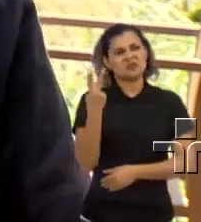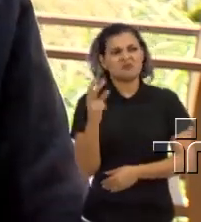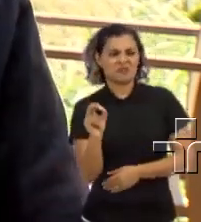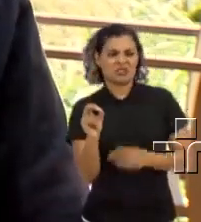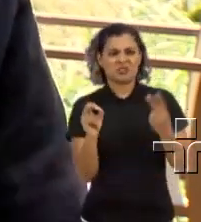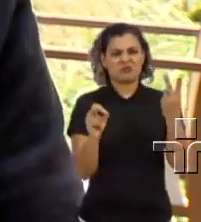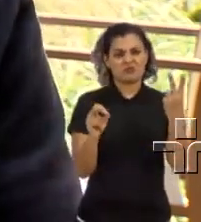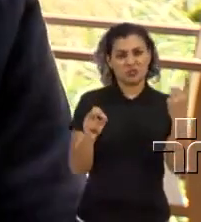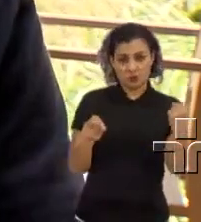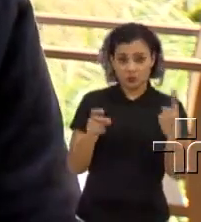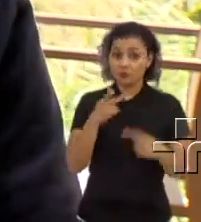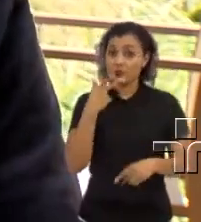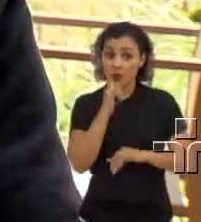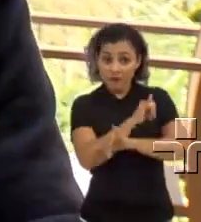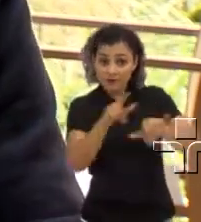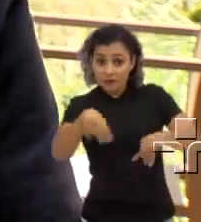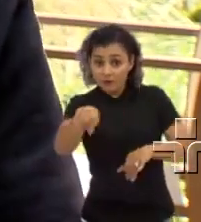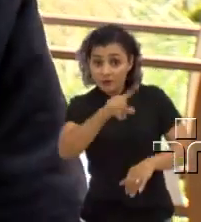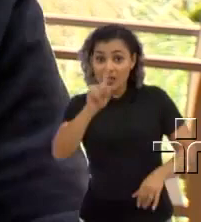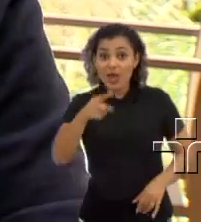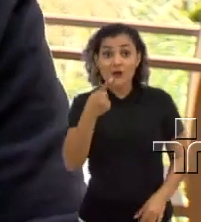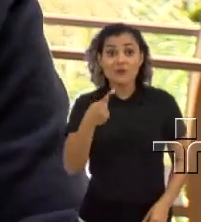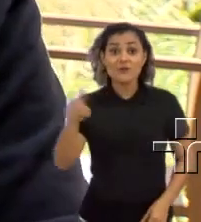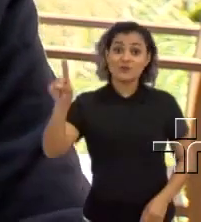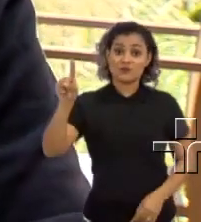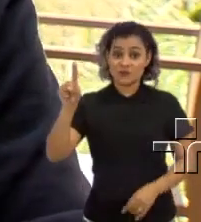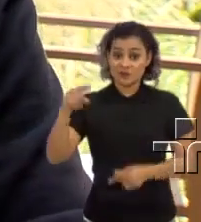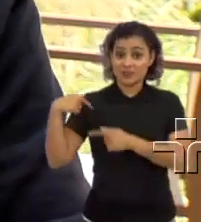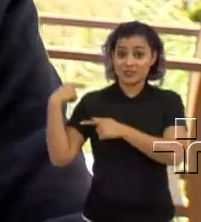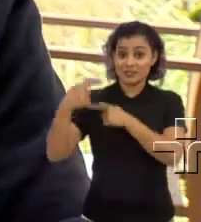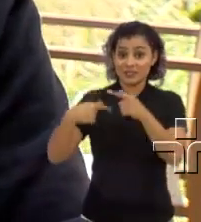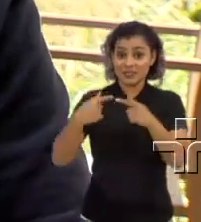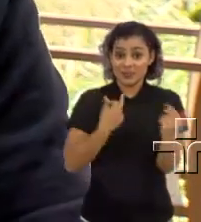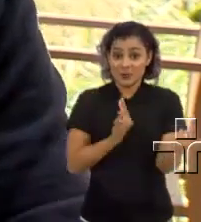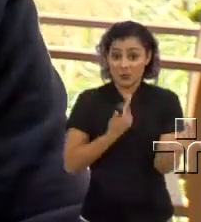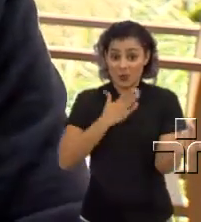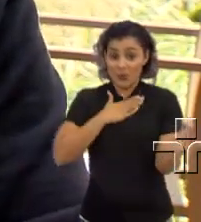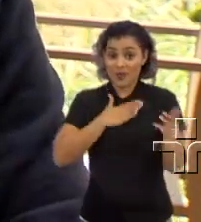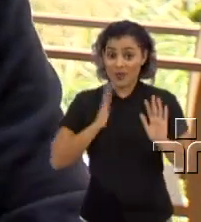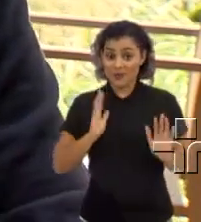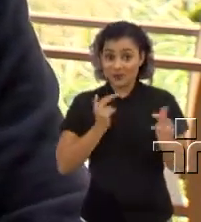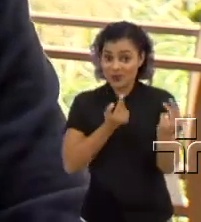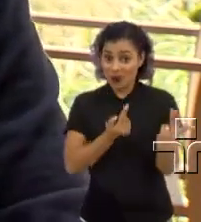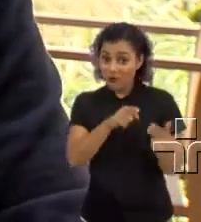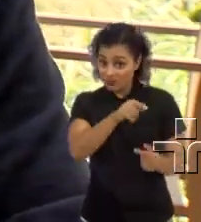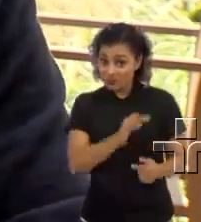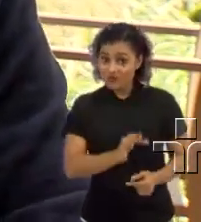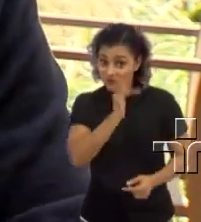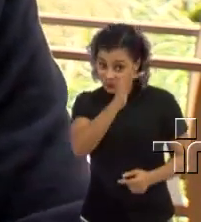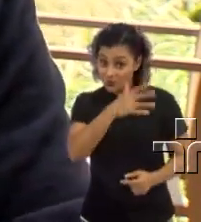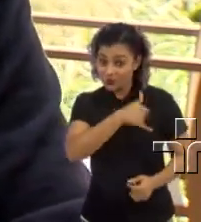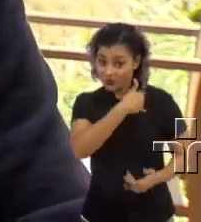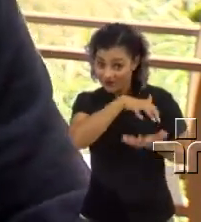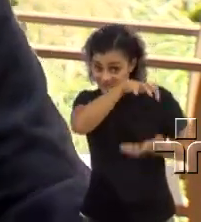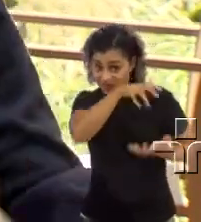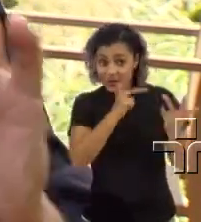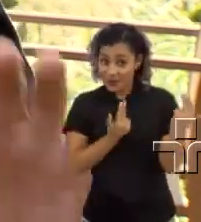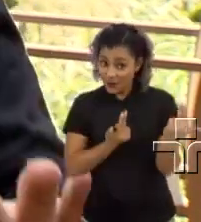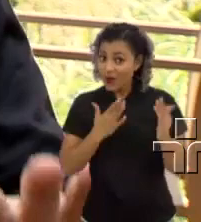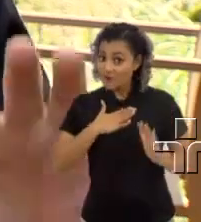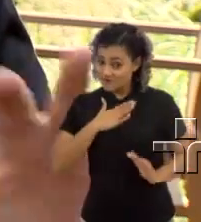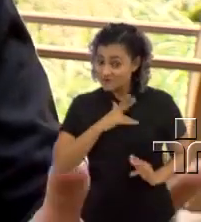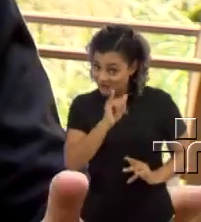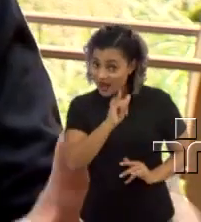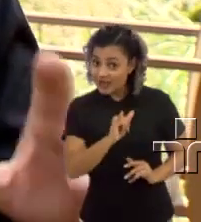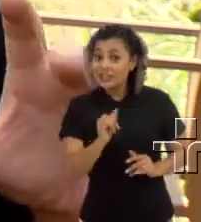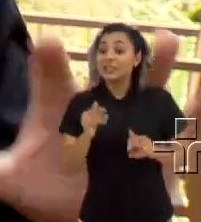anos, e eu digo, olha, vocês são a última geração feita do mesmo material que o meu. Vocês velhos vão ficar iguais a mim. Quem